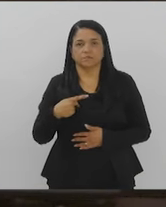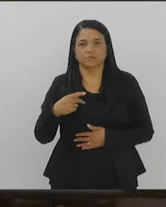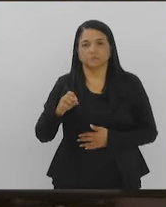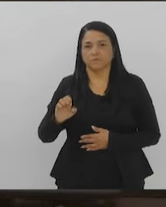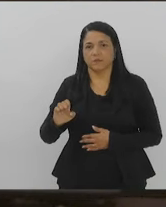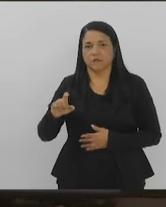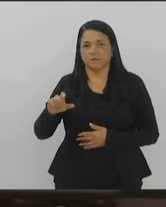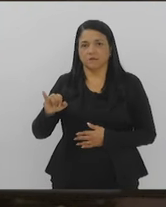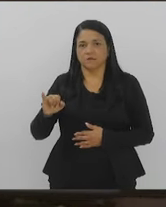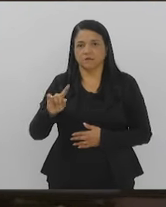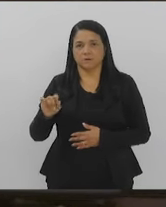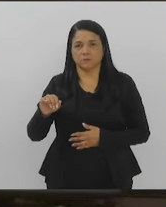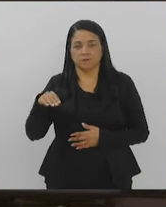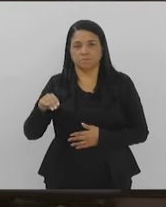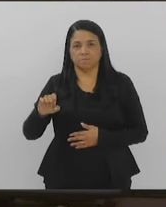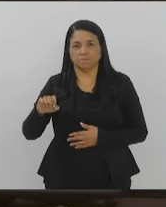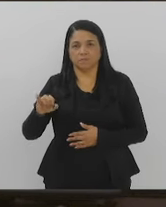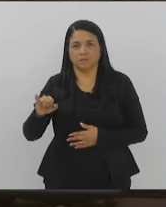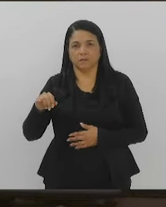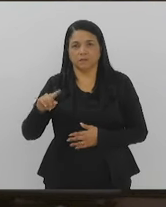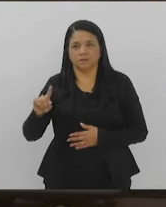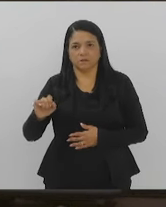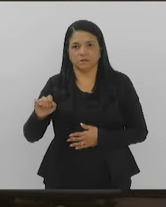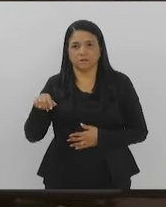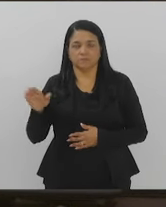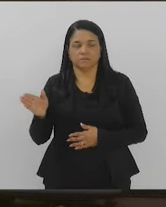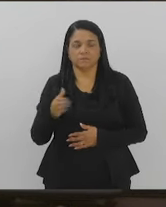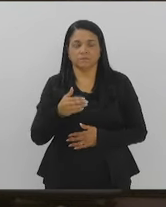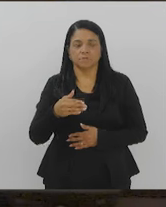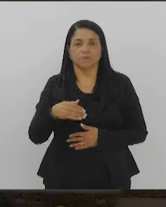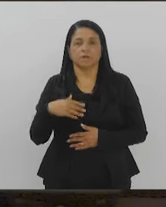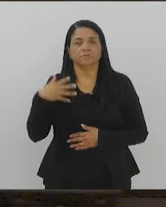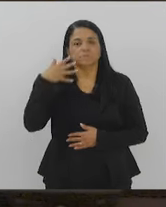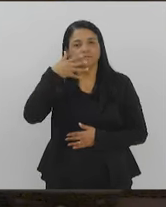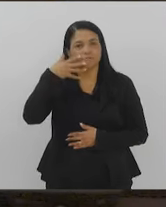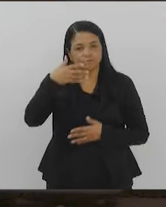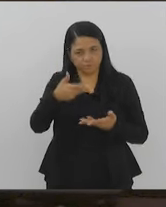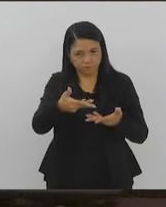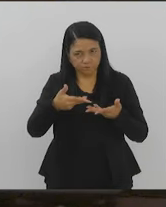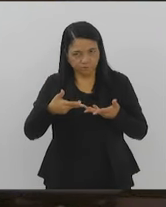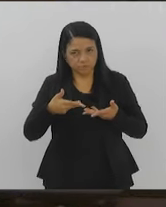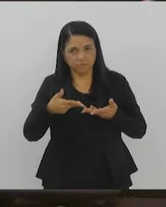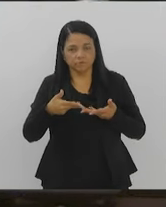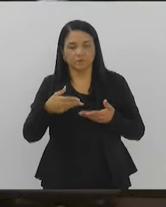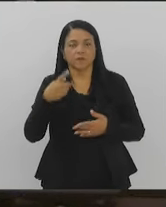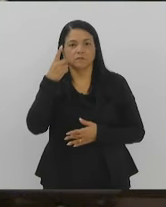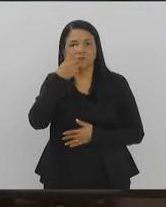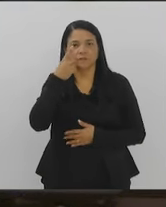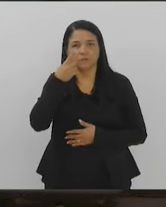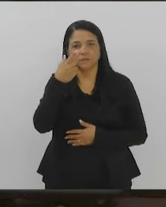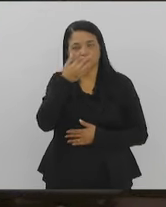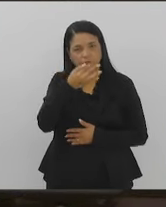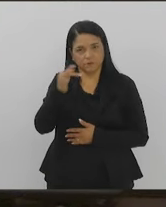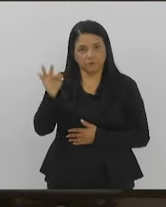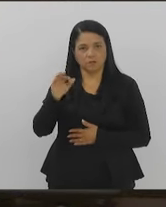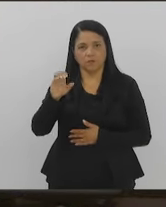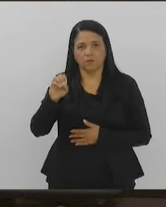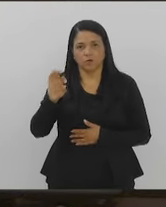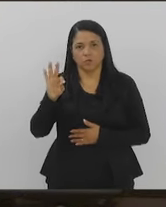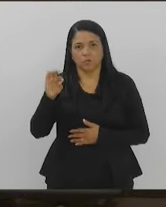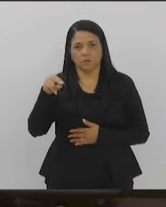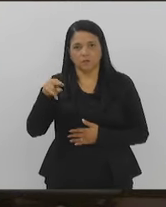Elisarmina de Menezes. Convido para fazer uso da palavra o deputado federal Otônio de